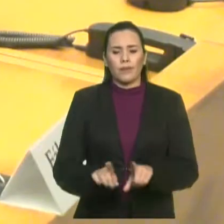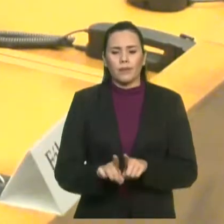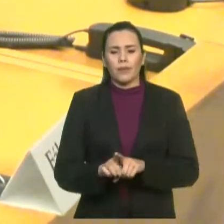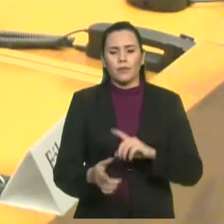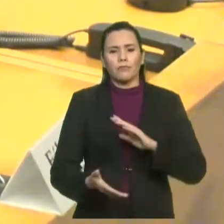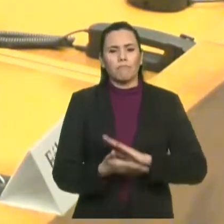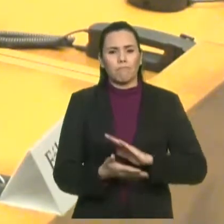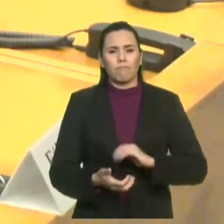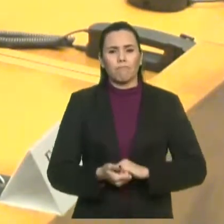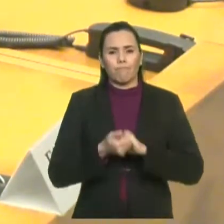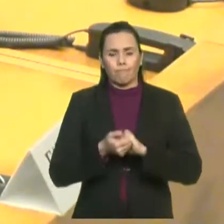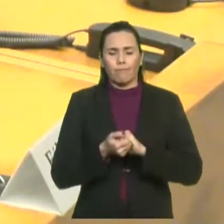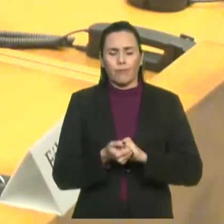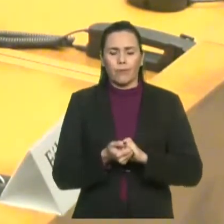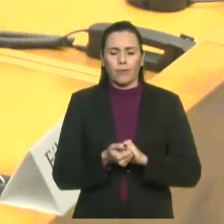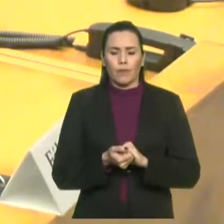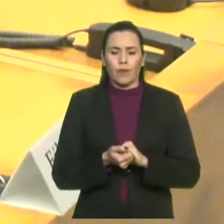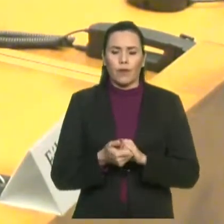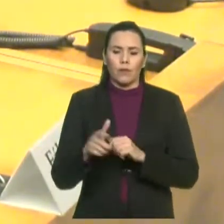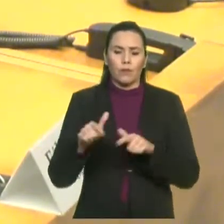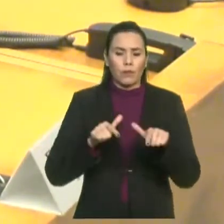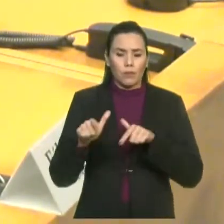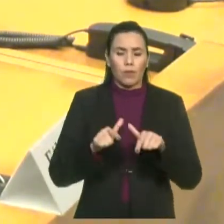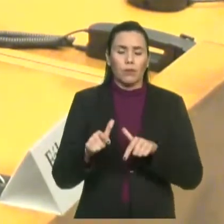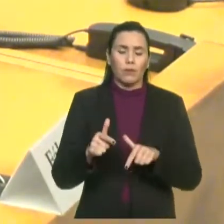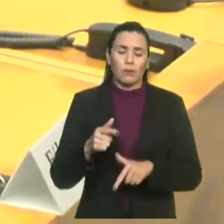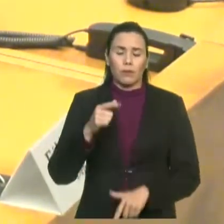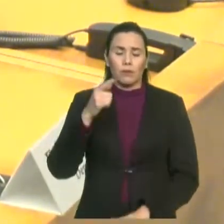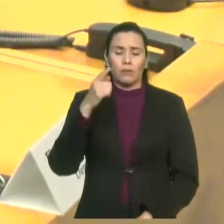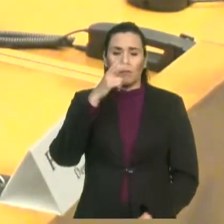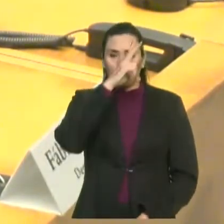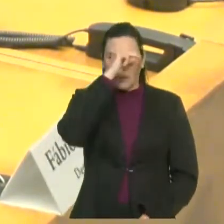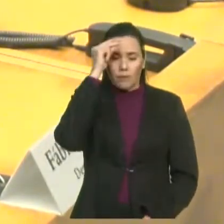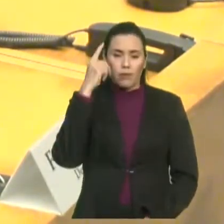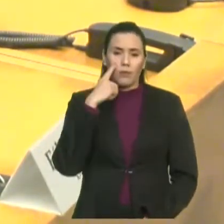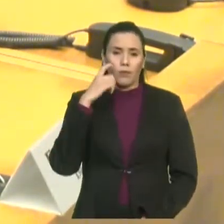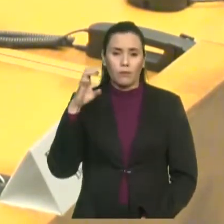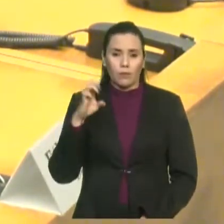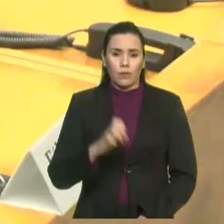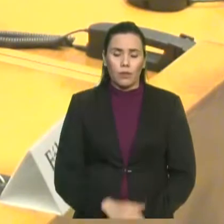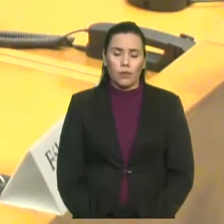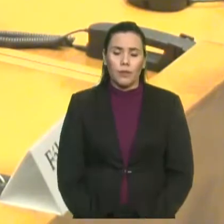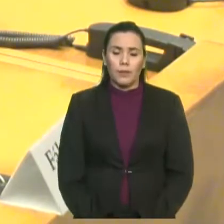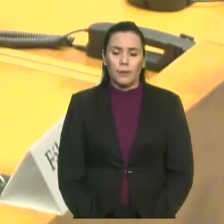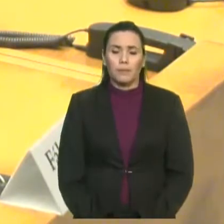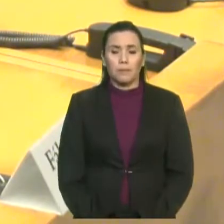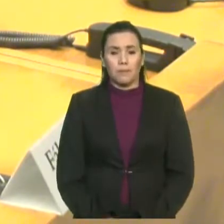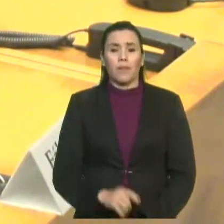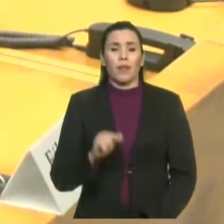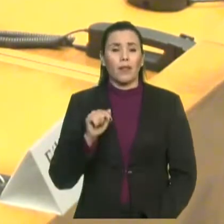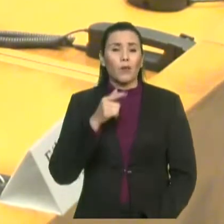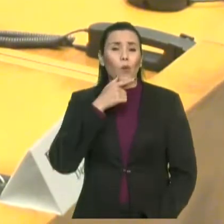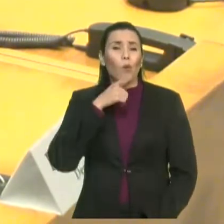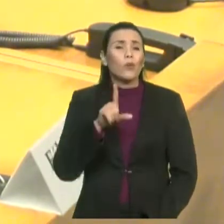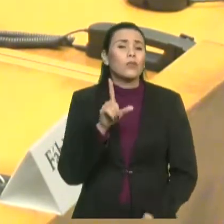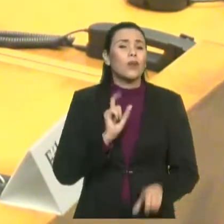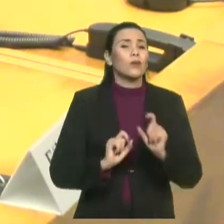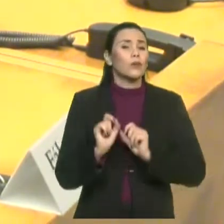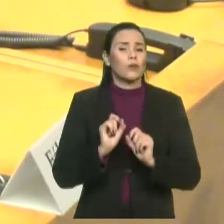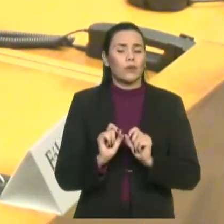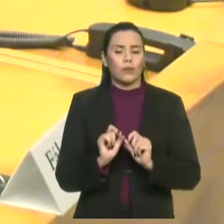ao trabalho do prefeito Edvaldo Holanda Júnior, né? O Edvaldo, ele consegue ter